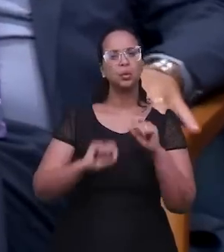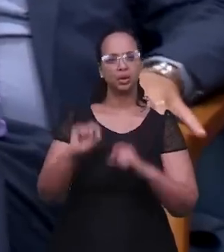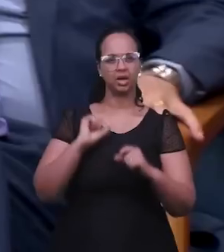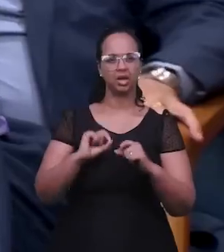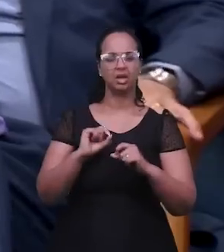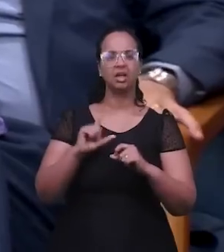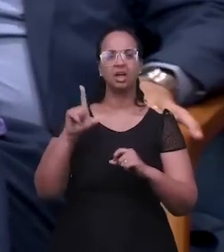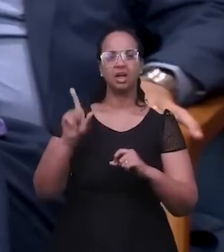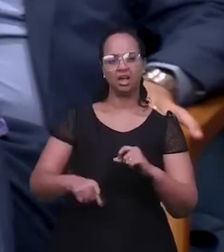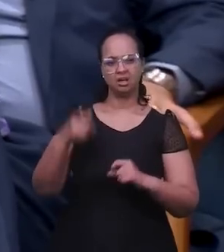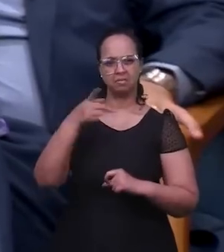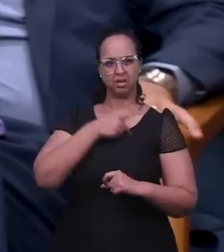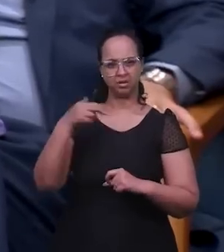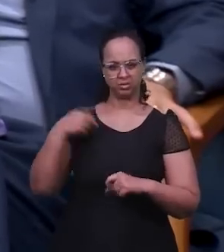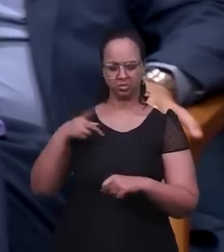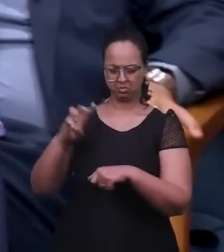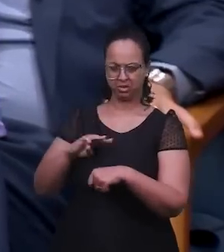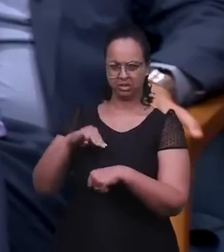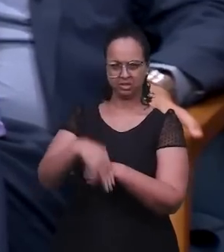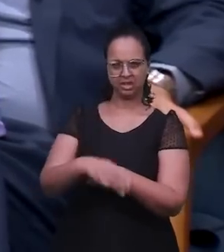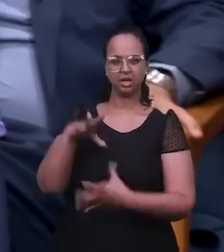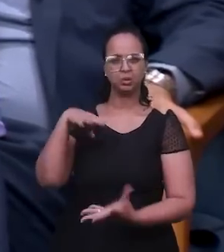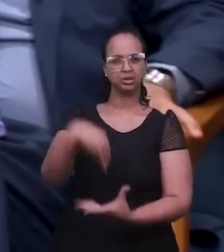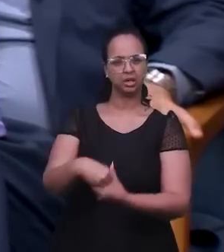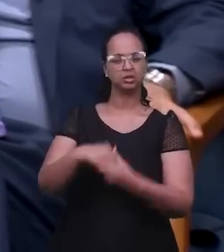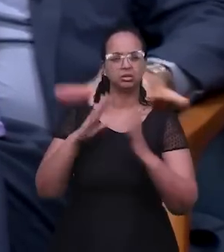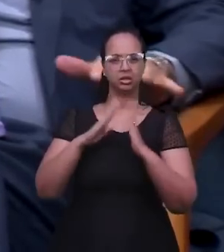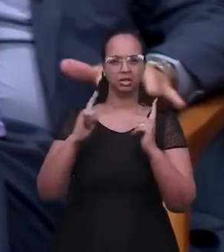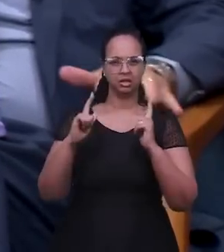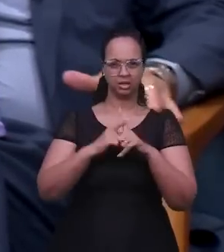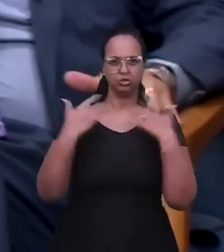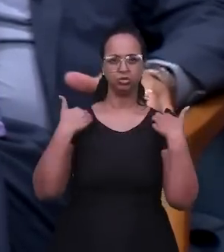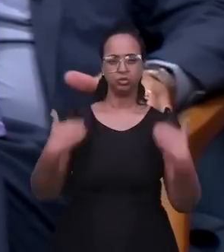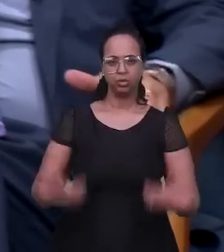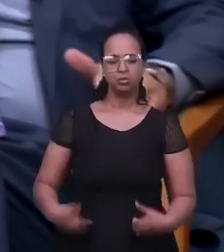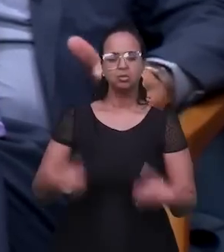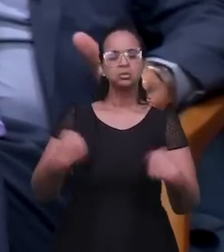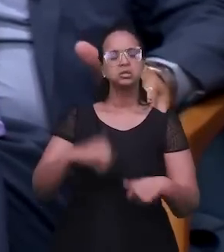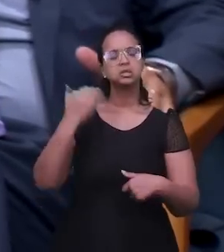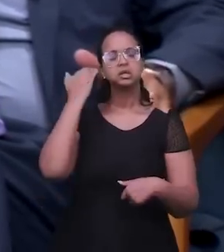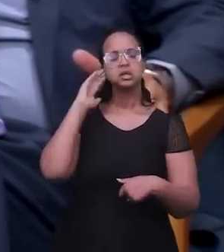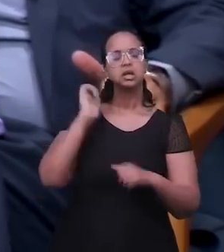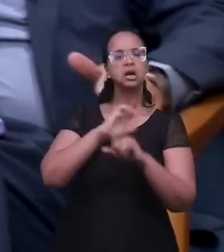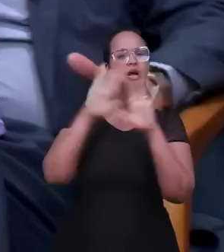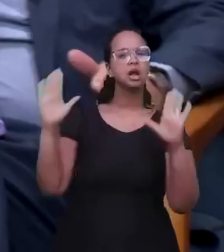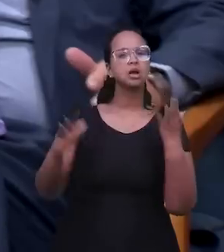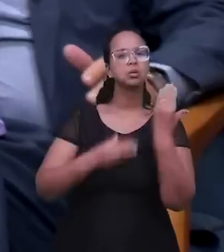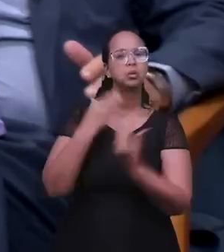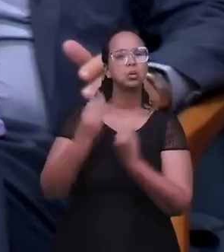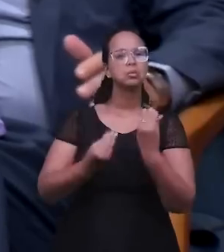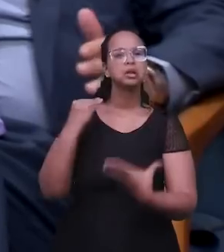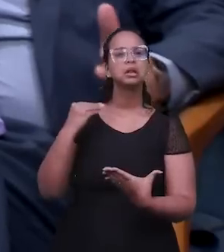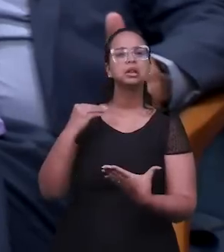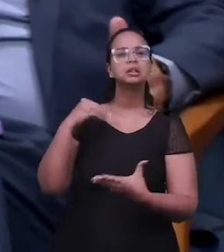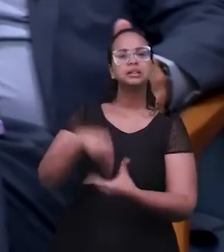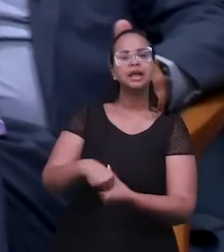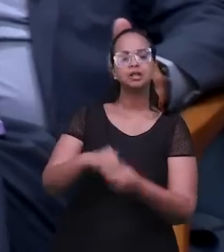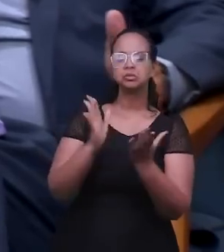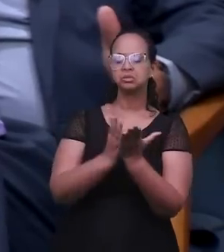Mas se nós estamos falando que ministério também no corpo, nós precisamos entender o que